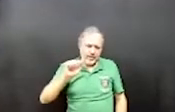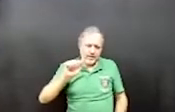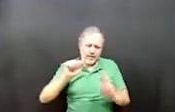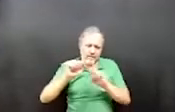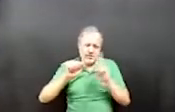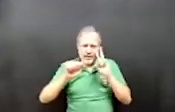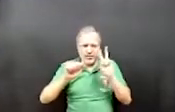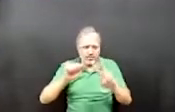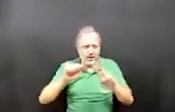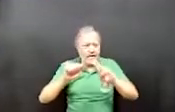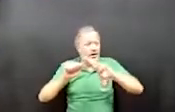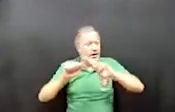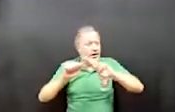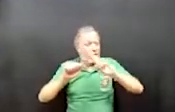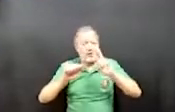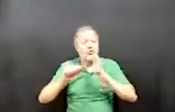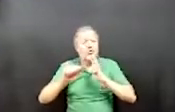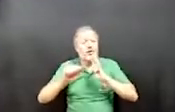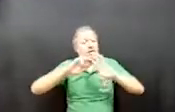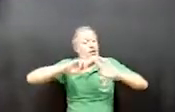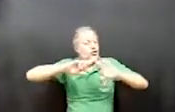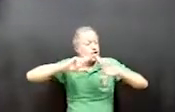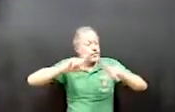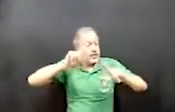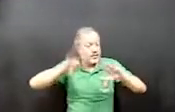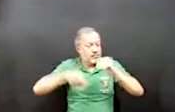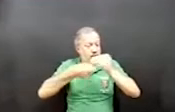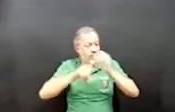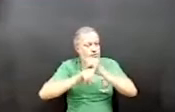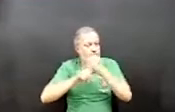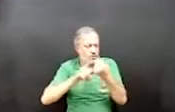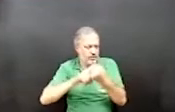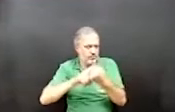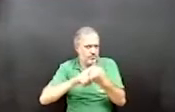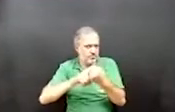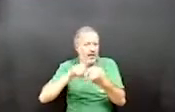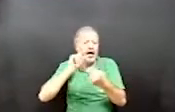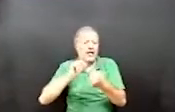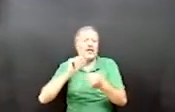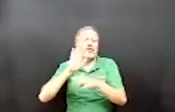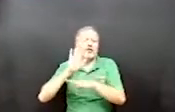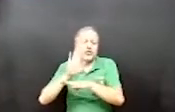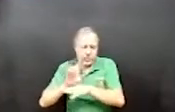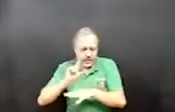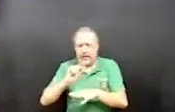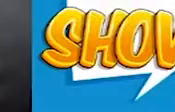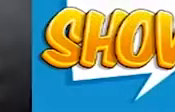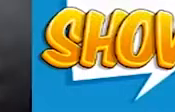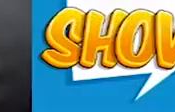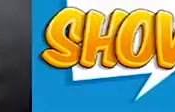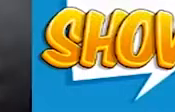teus concorrentes dentro do mercado aí, e sempre ter uma boa passagem, qualquer página que se abra, tem uma boa passagem ali para você relembrar. Então esses são meus de